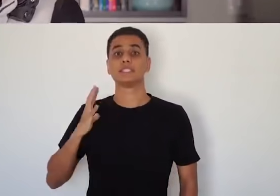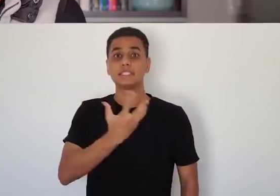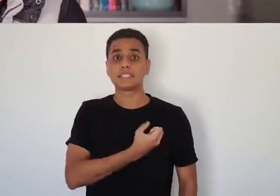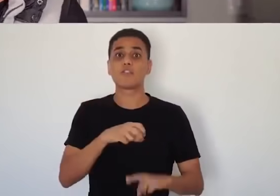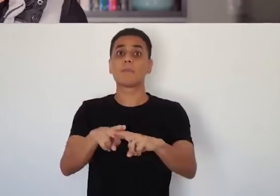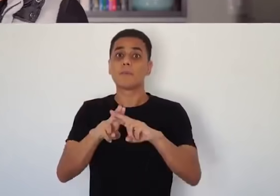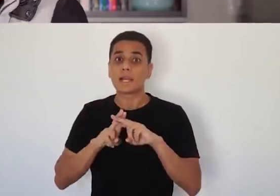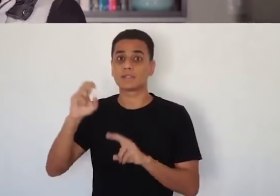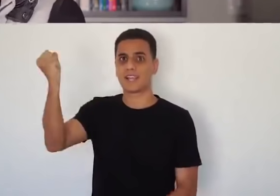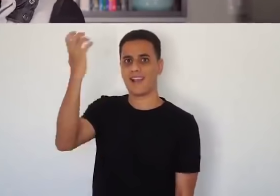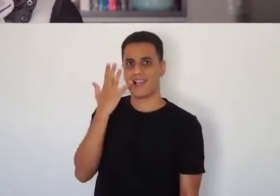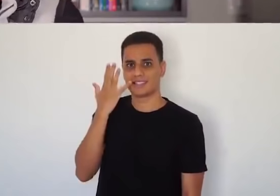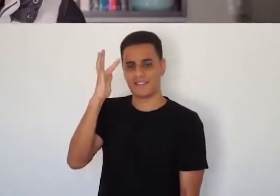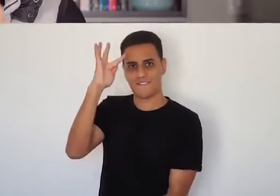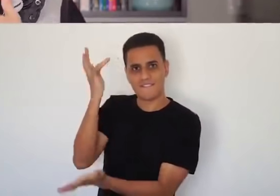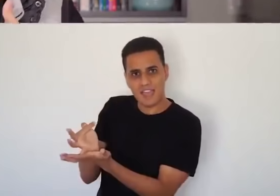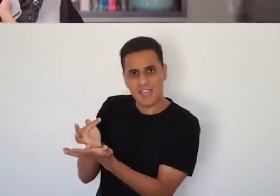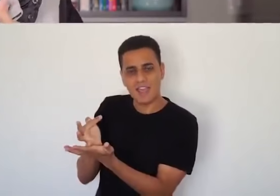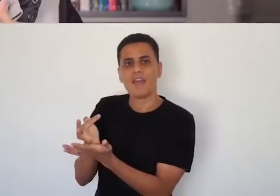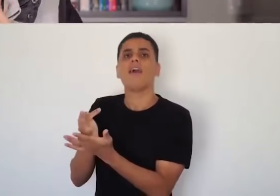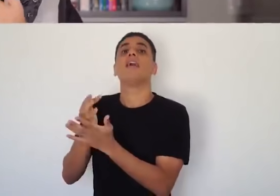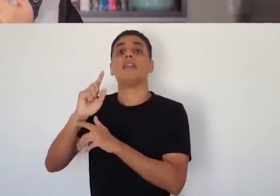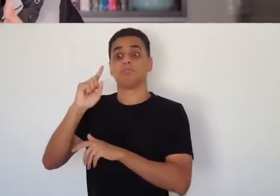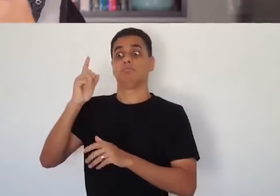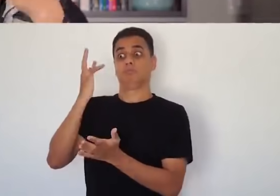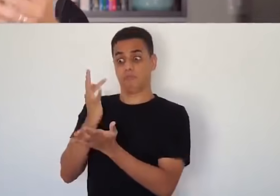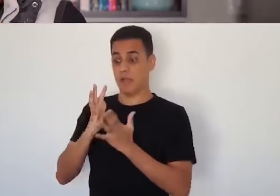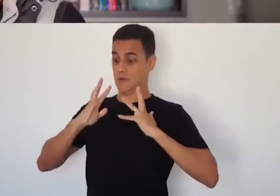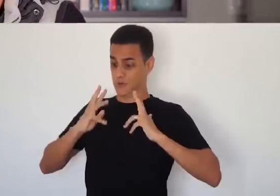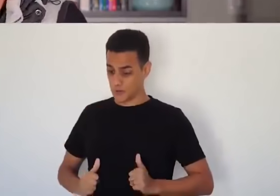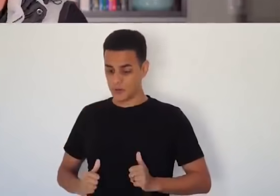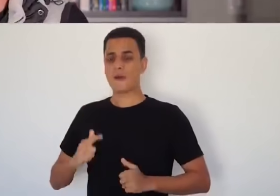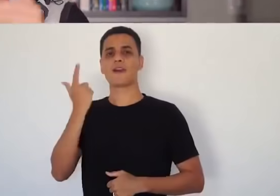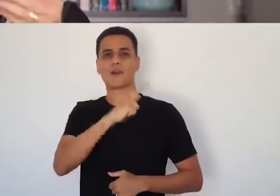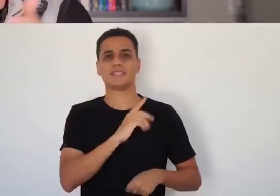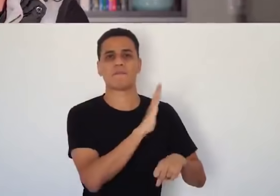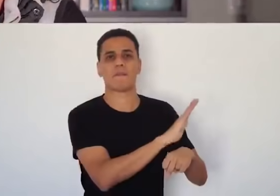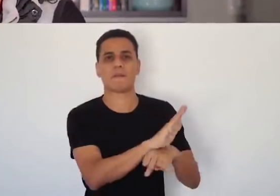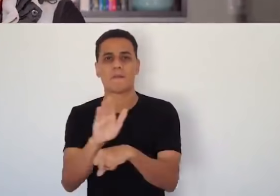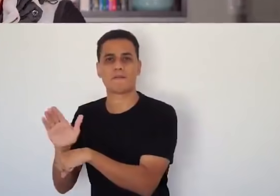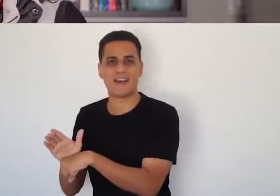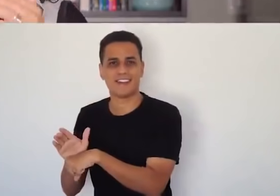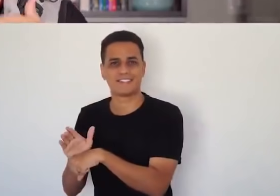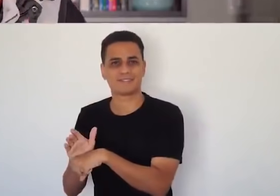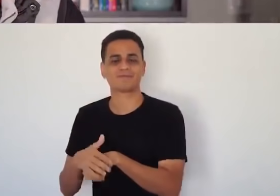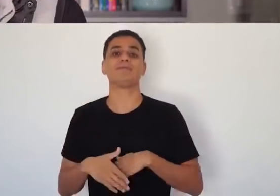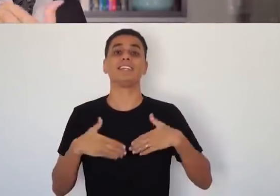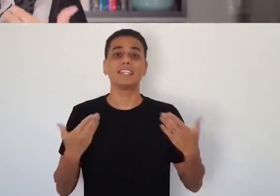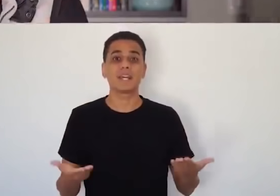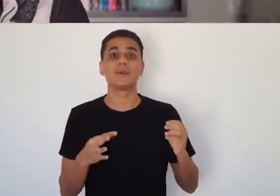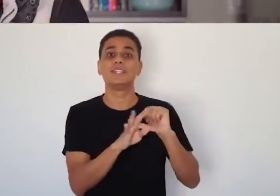Tiago aqui, ele está exortando a mim, enquanto cristão, a você, enquanto um discípulo de Jesus, de que se